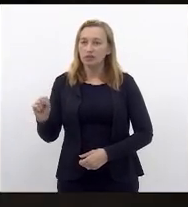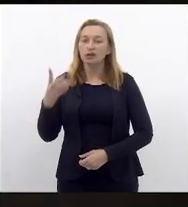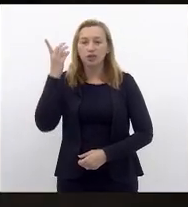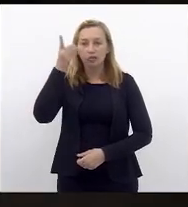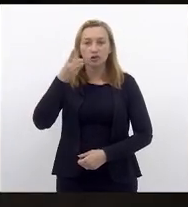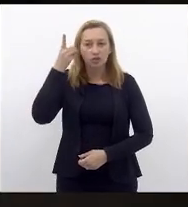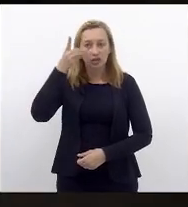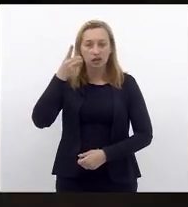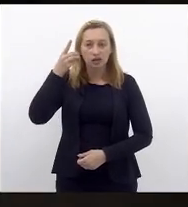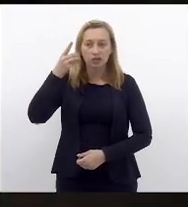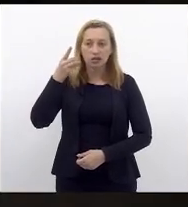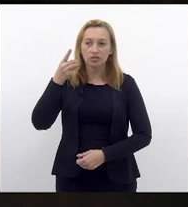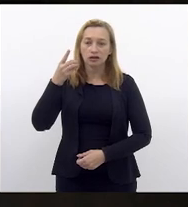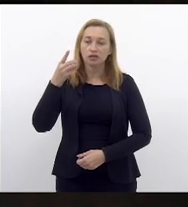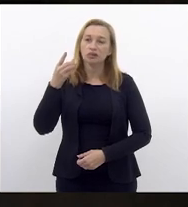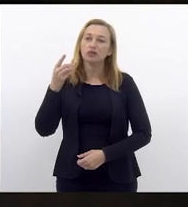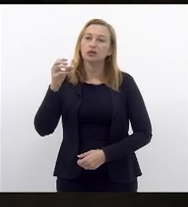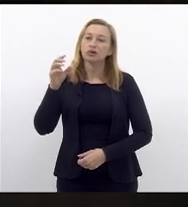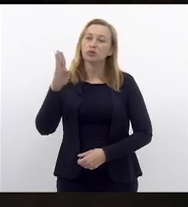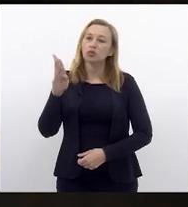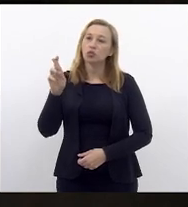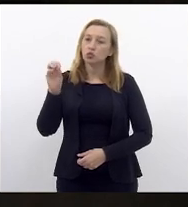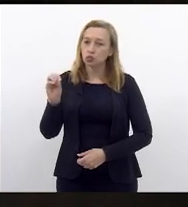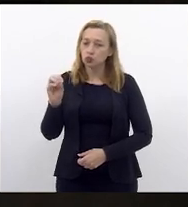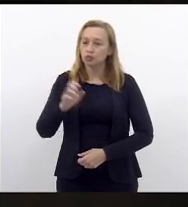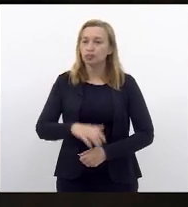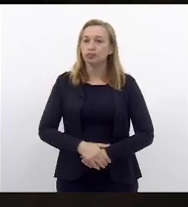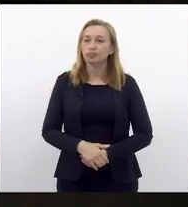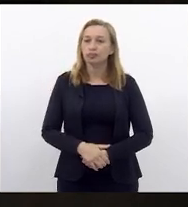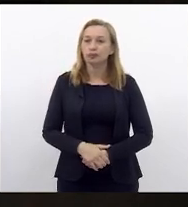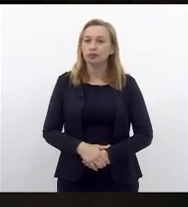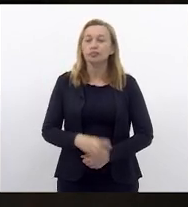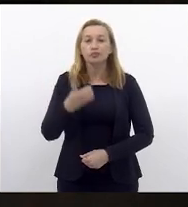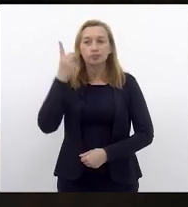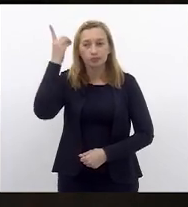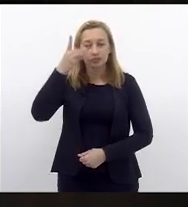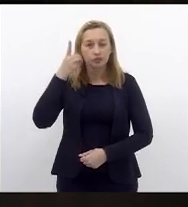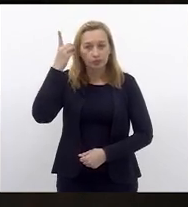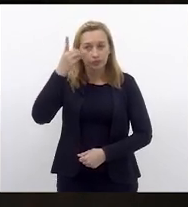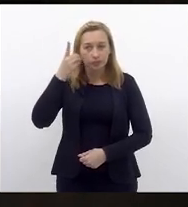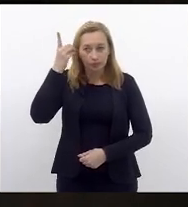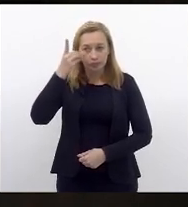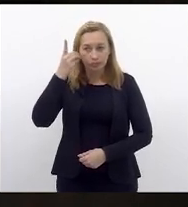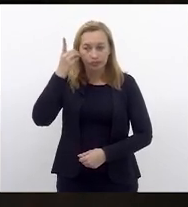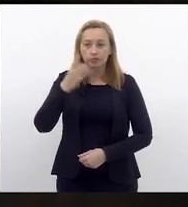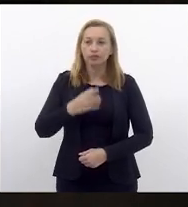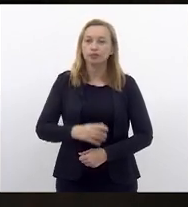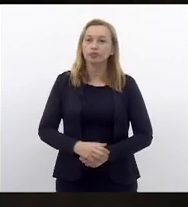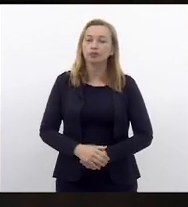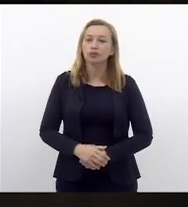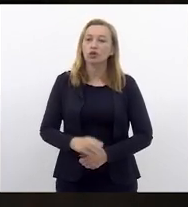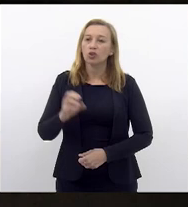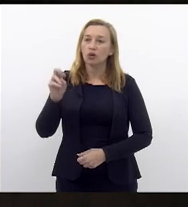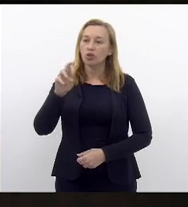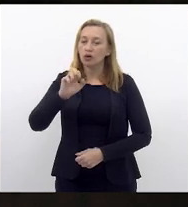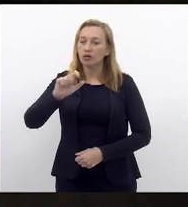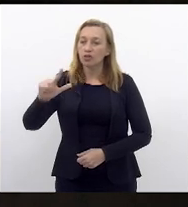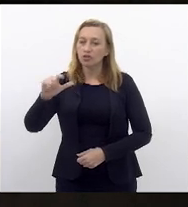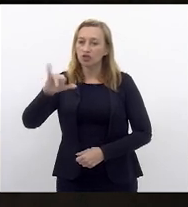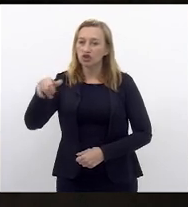Deputado Anderson Moraes. Deputado Bruno Dauari. Deputado Bruno Dauari. Deputado Coronel